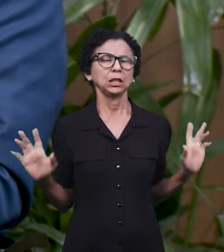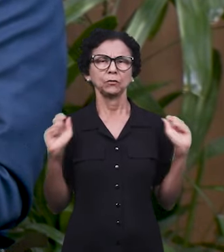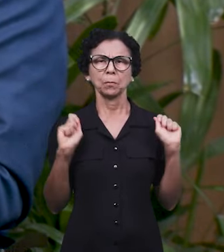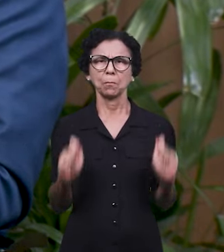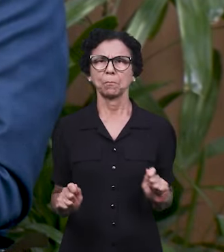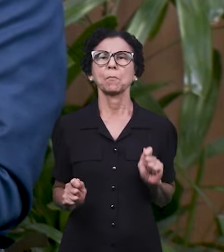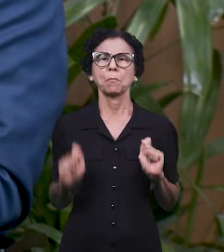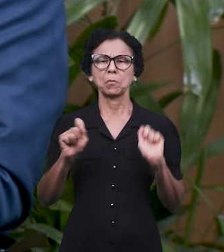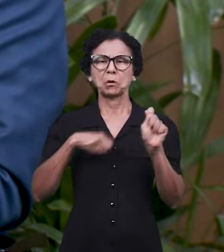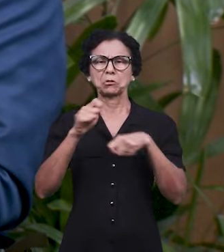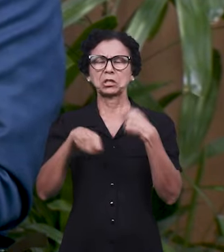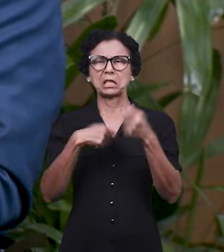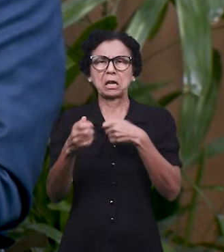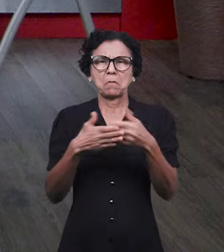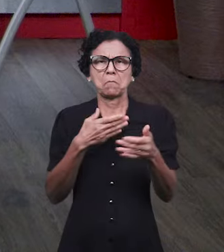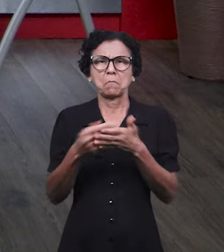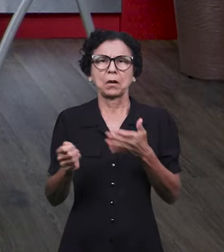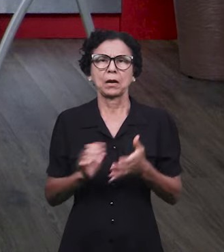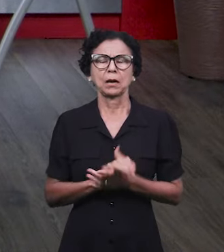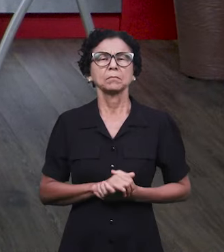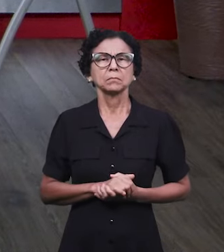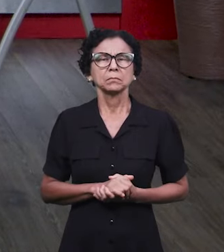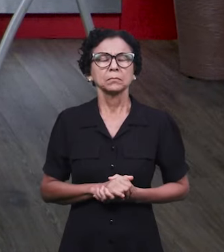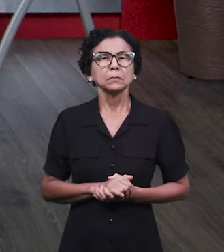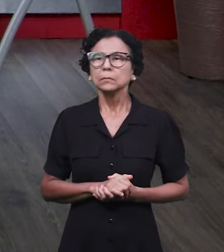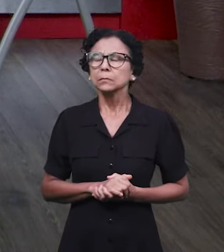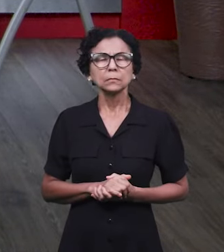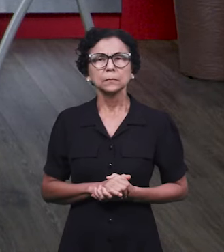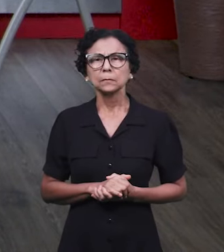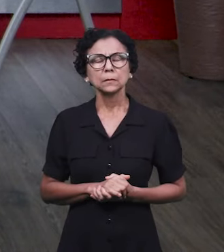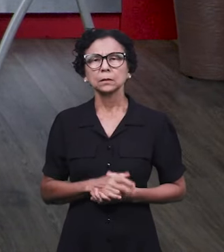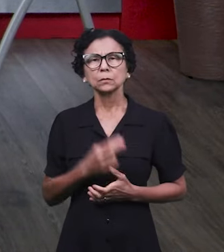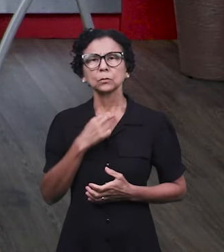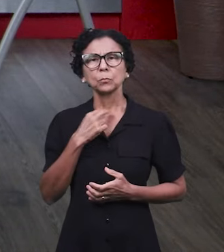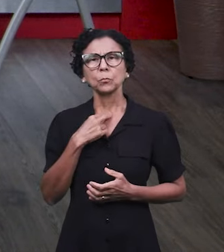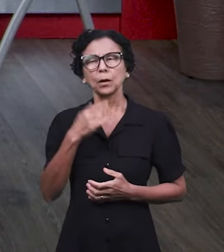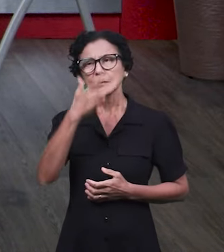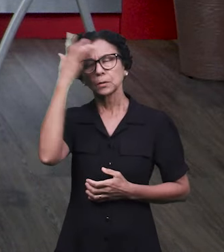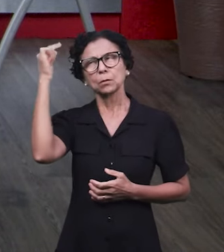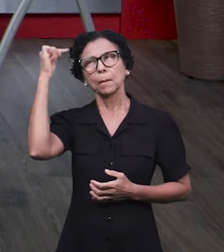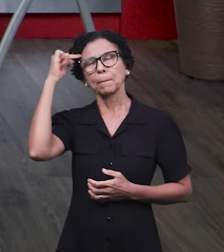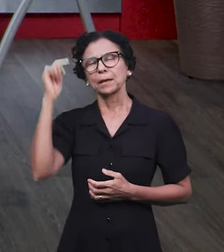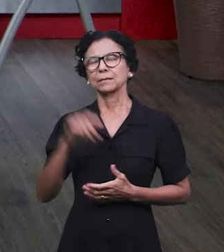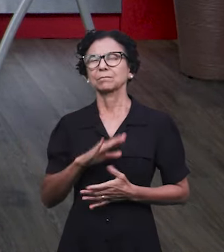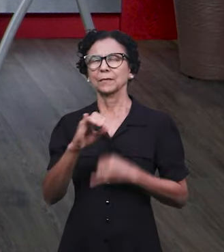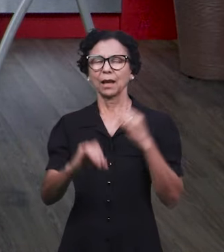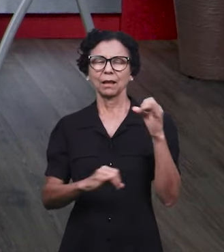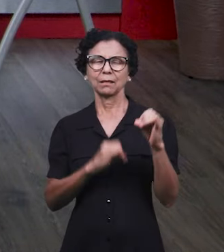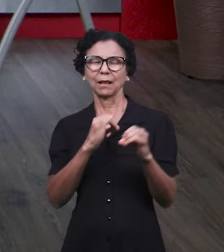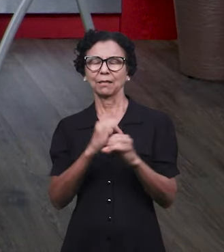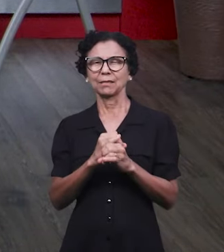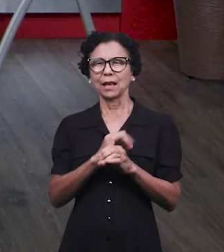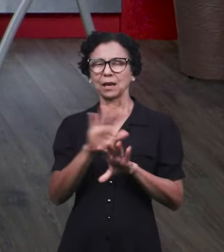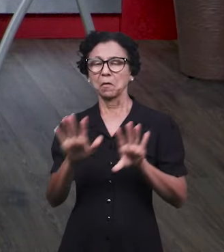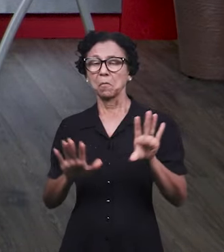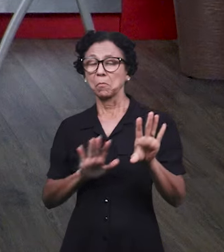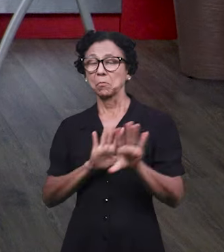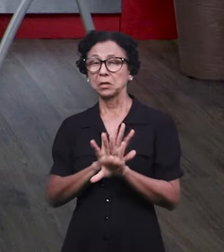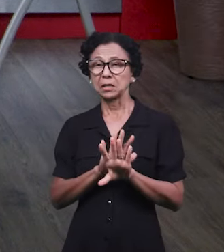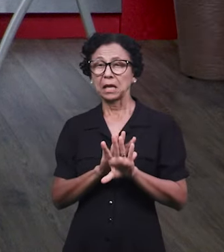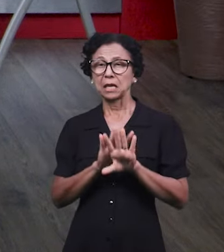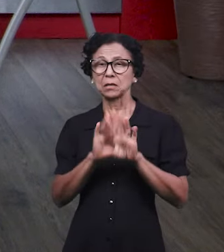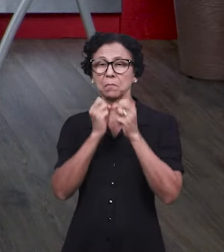no ambiente virtual sim porque as pessoas acham que podem para internet hoje se posicionar ao falar sobre tudo